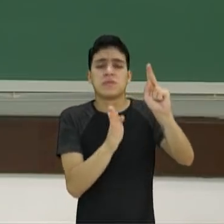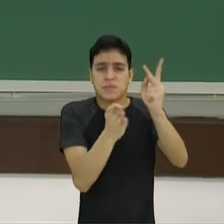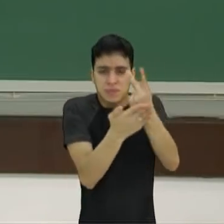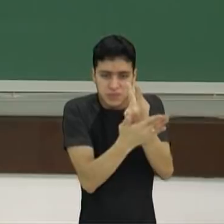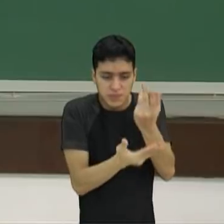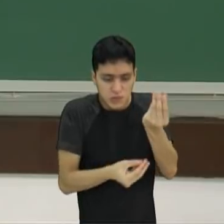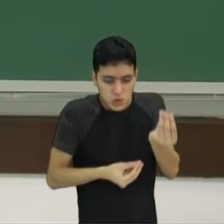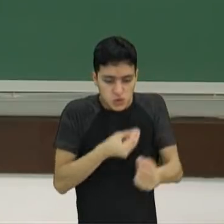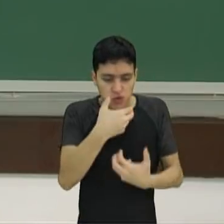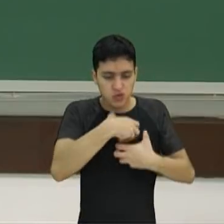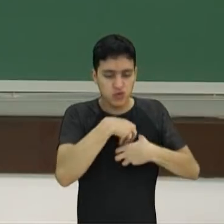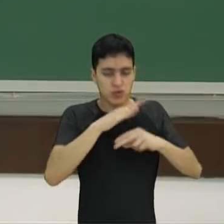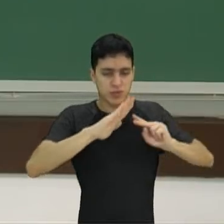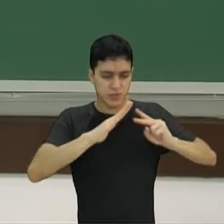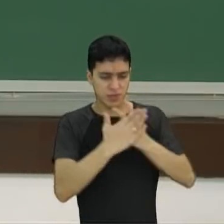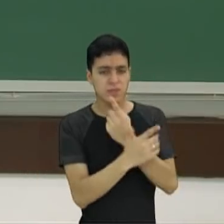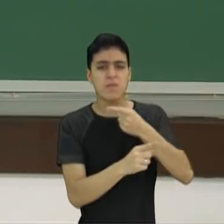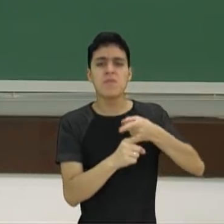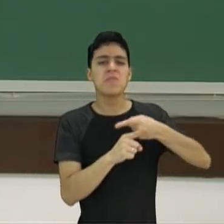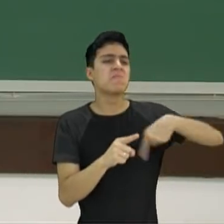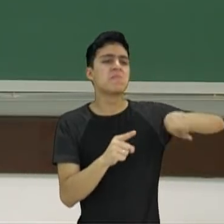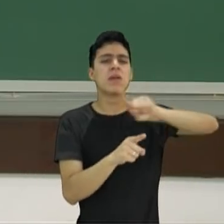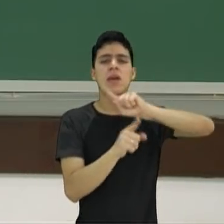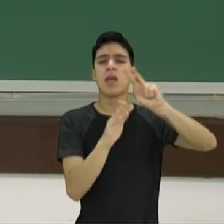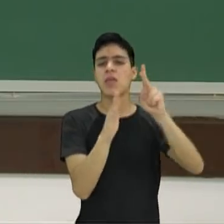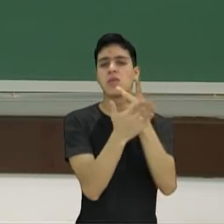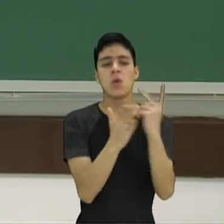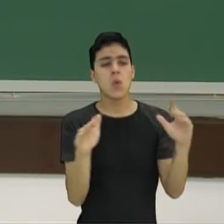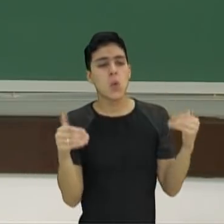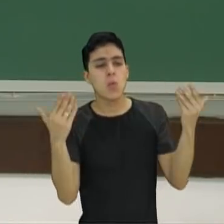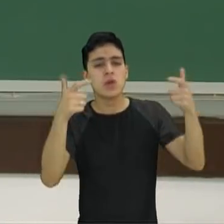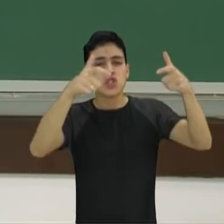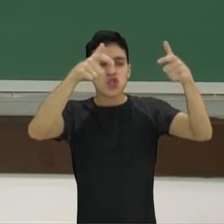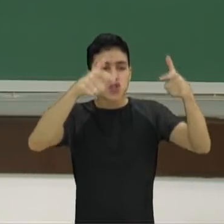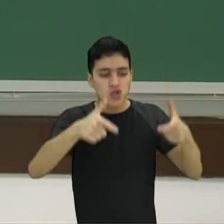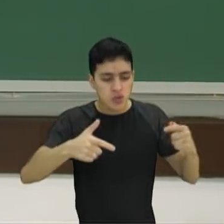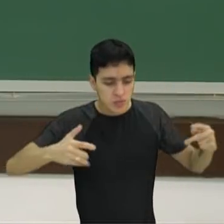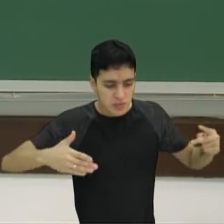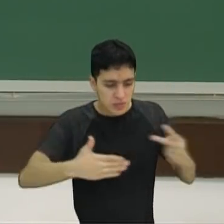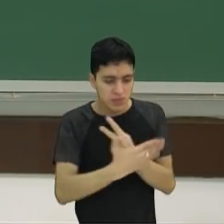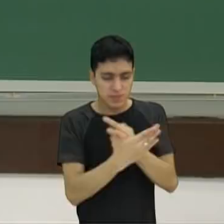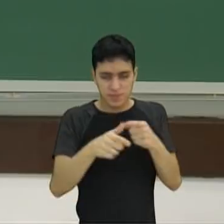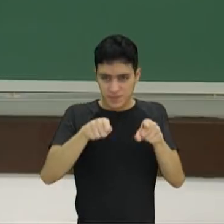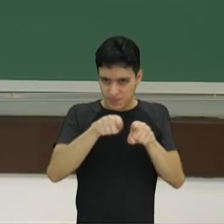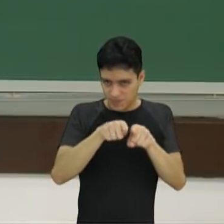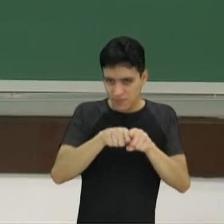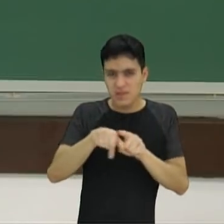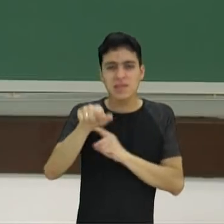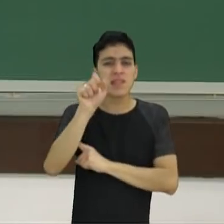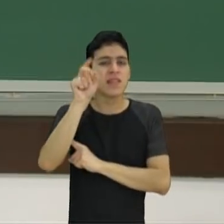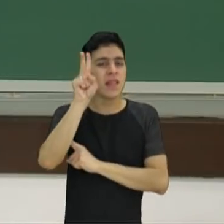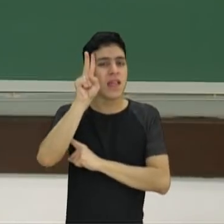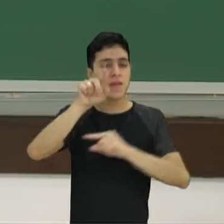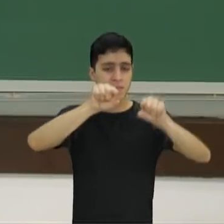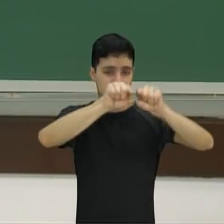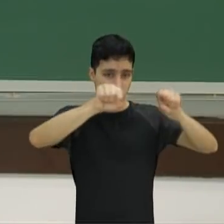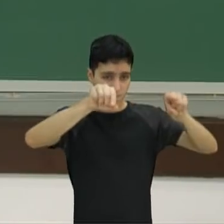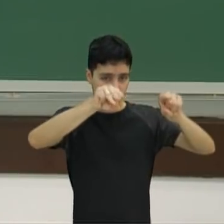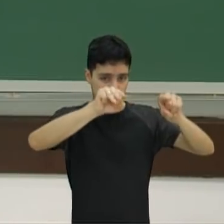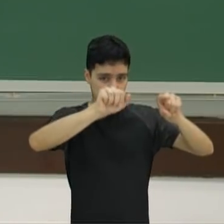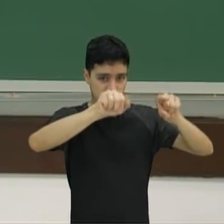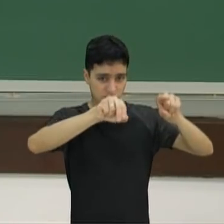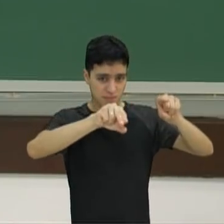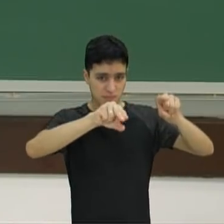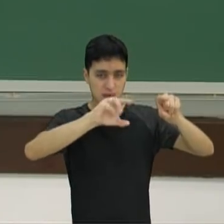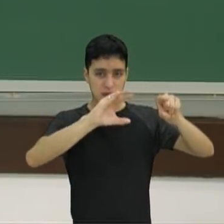como aconteceu, por que aconteceu, quando e onde aconteceu também. Lembra, manchete e lead. Se você